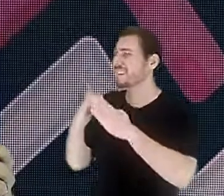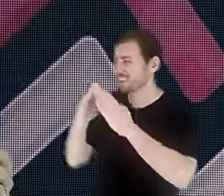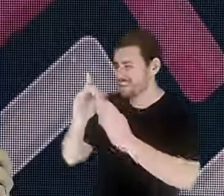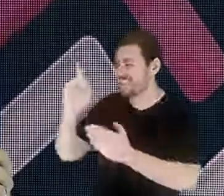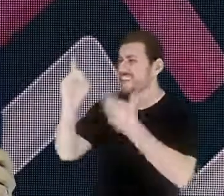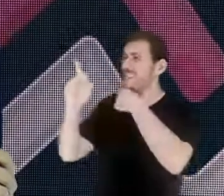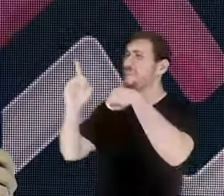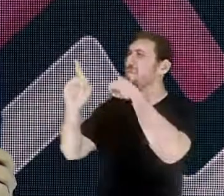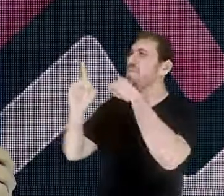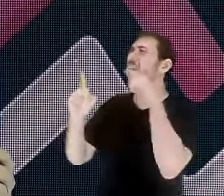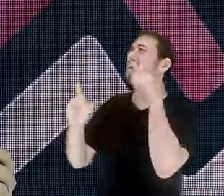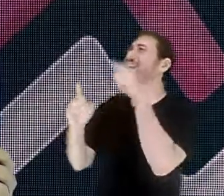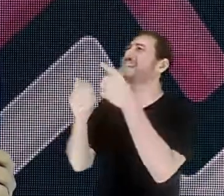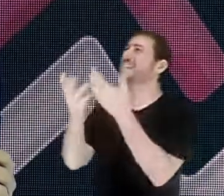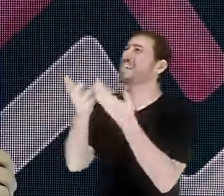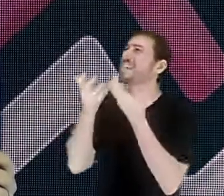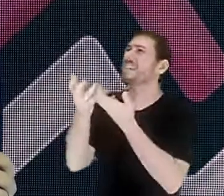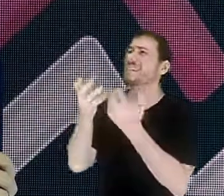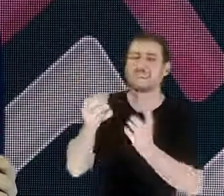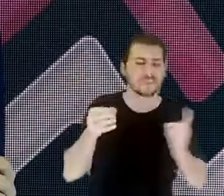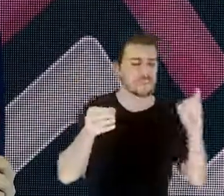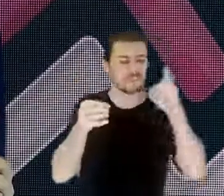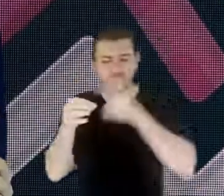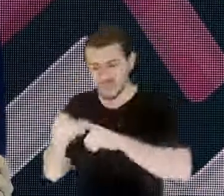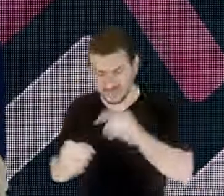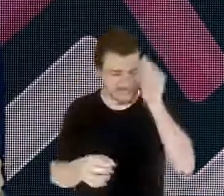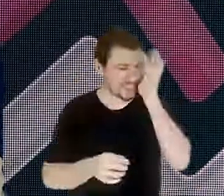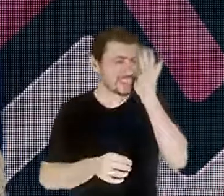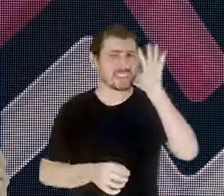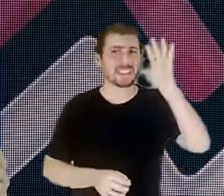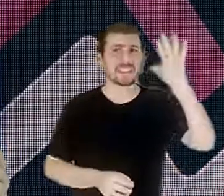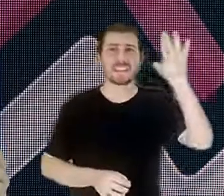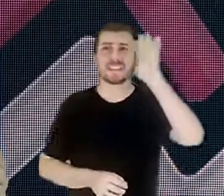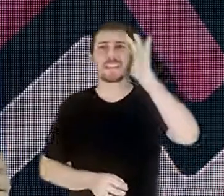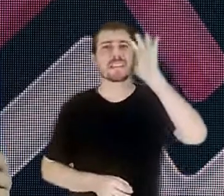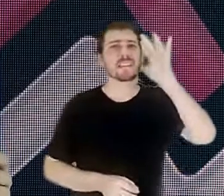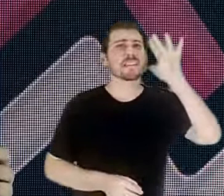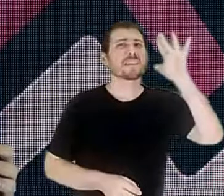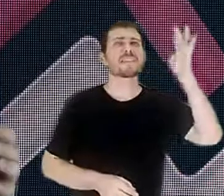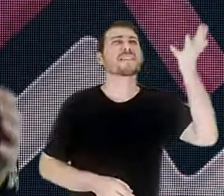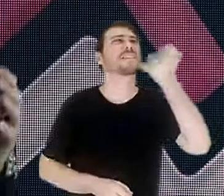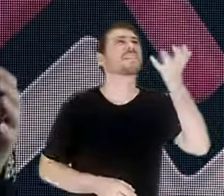lá quero voltar e assim